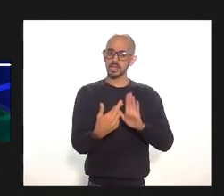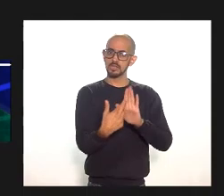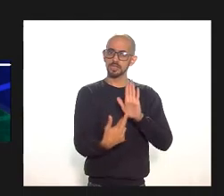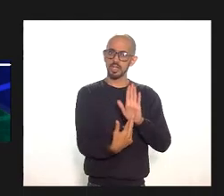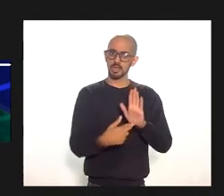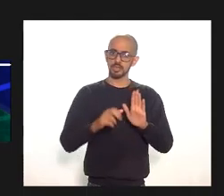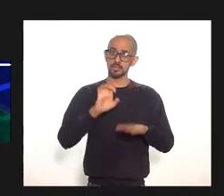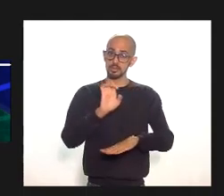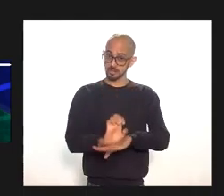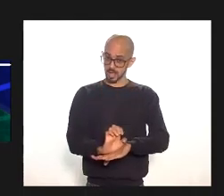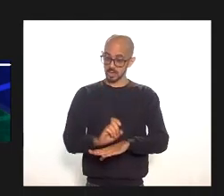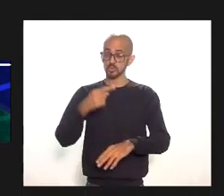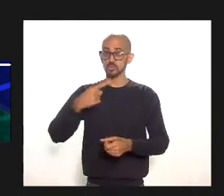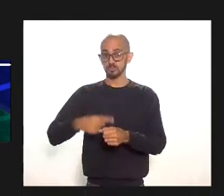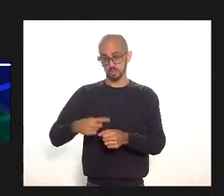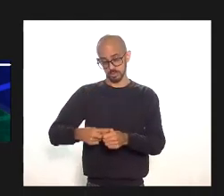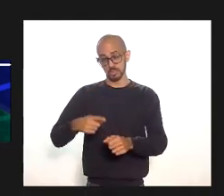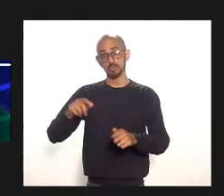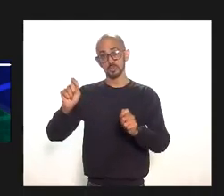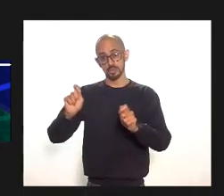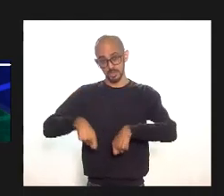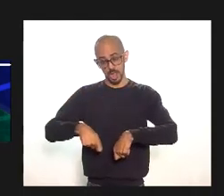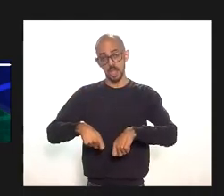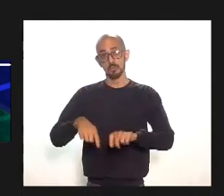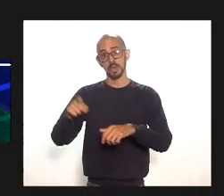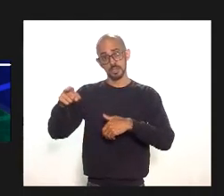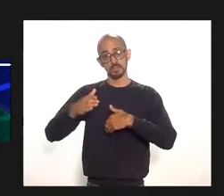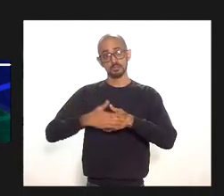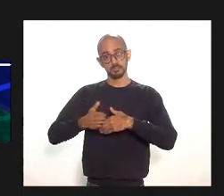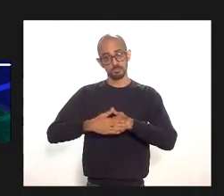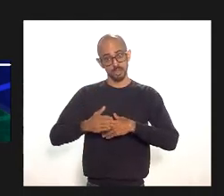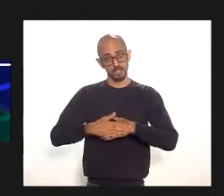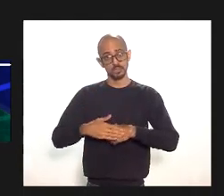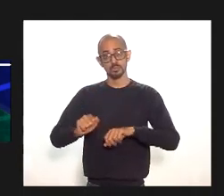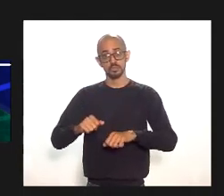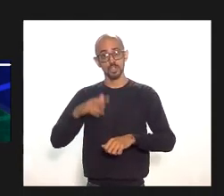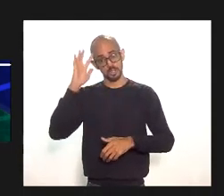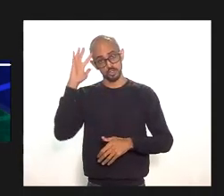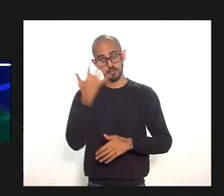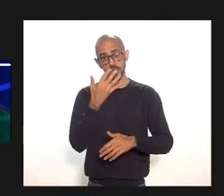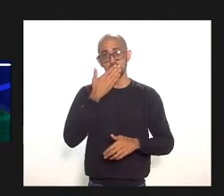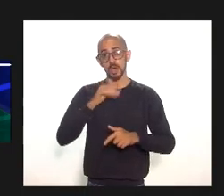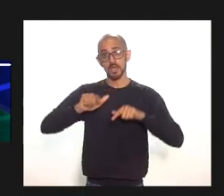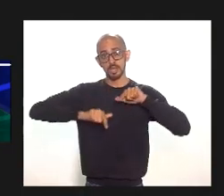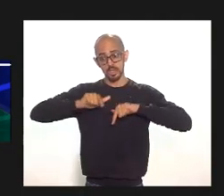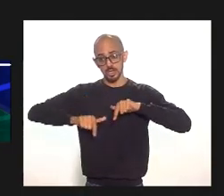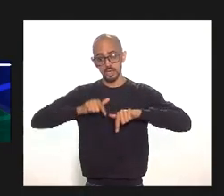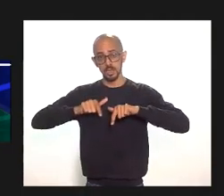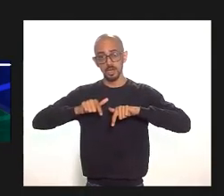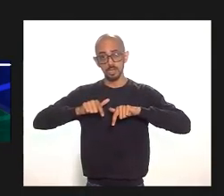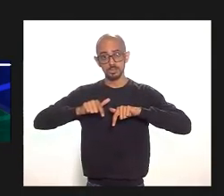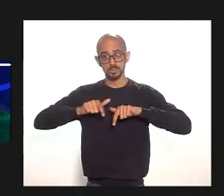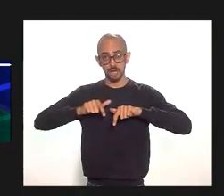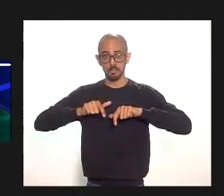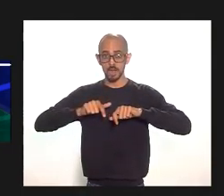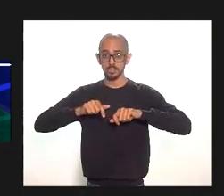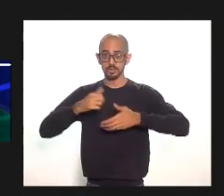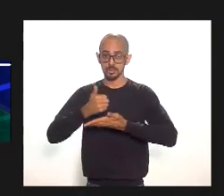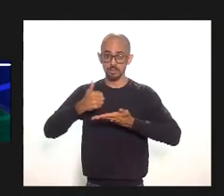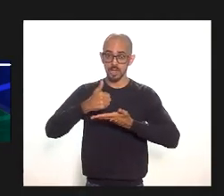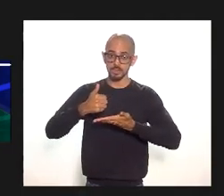e municípios têm competência para definir as ações de combate à pandemia